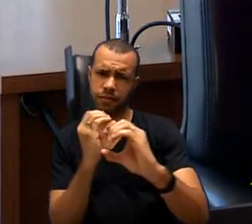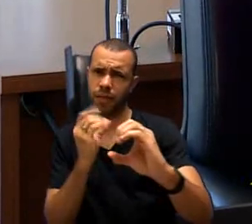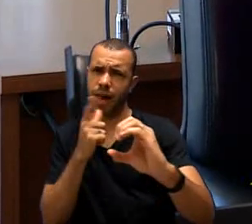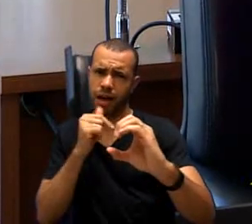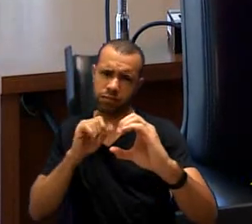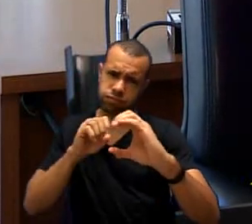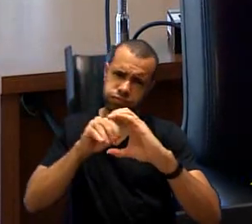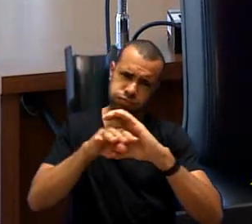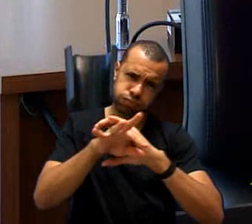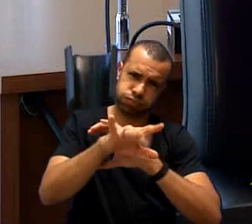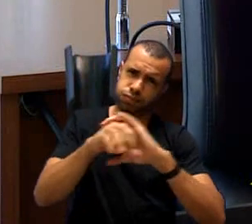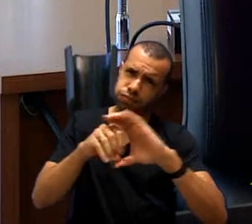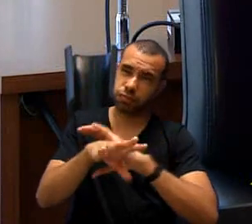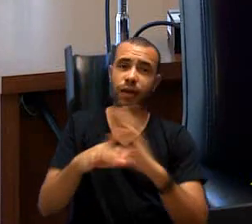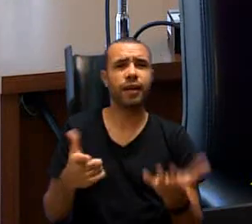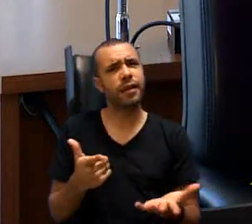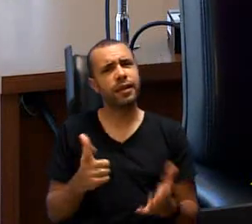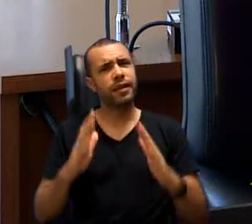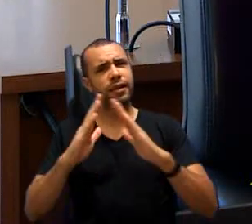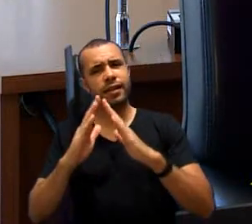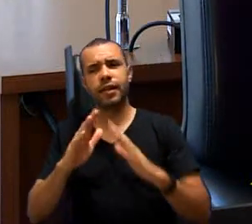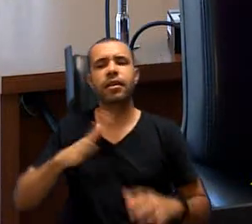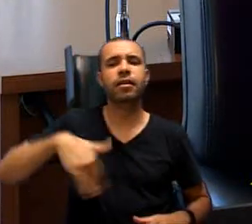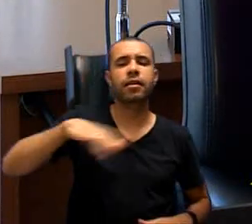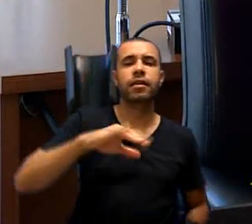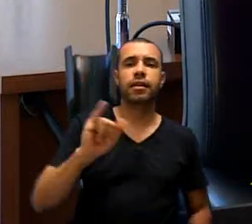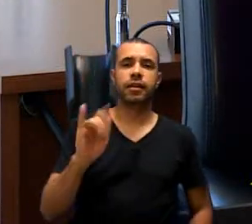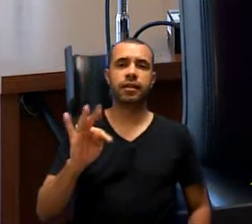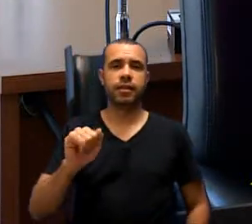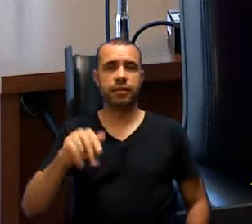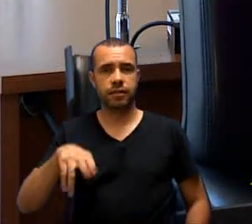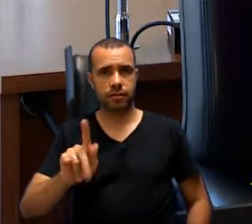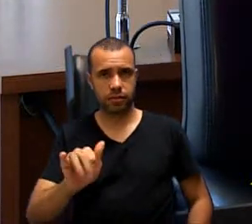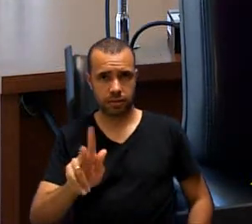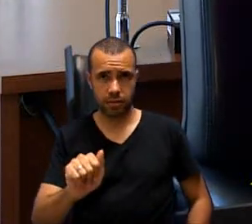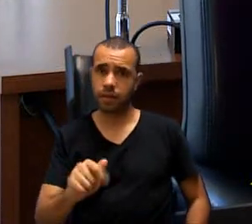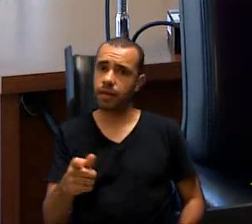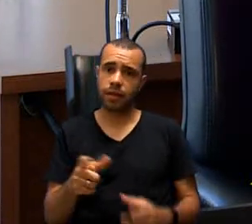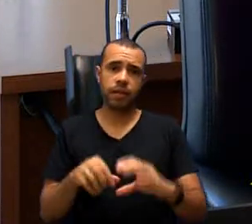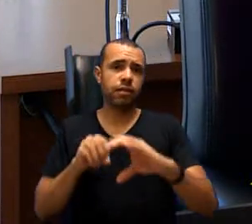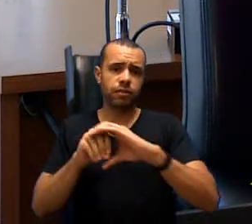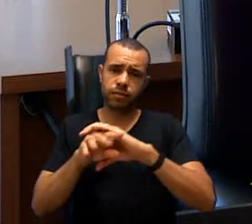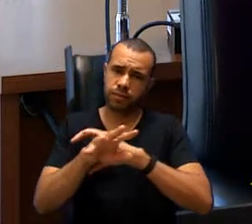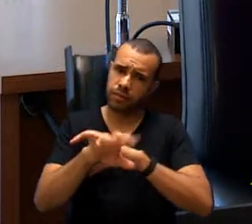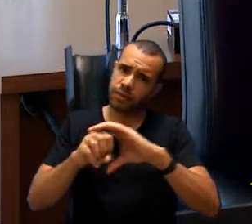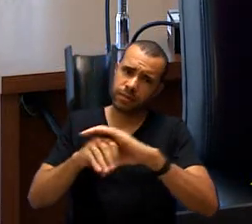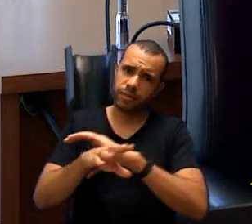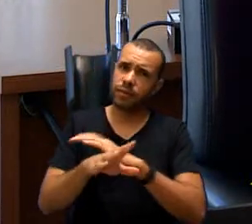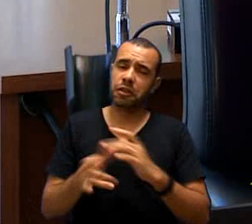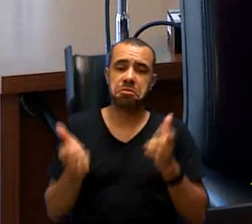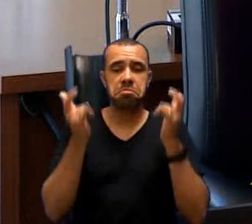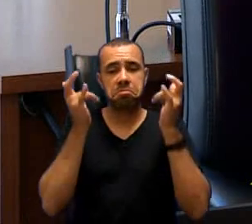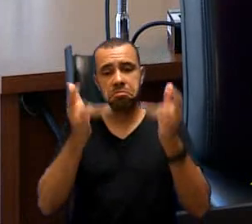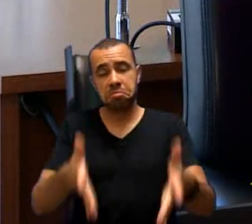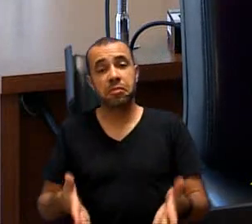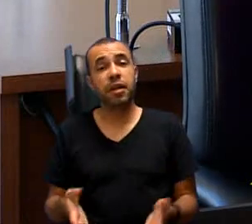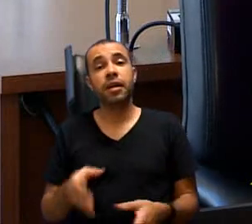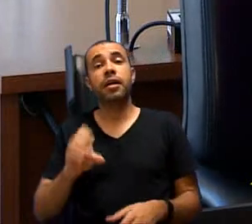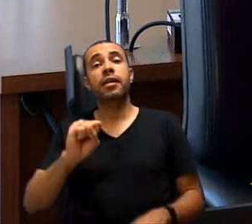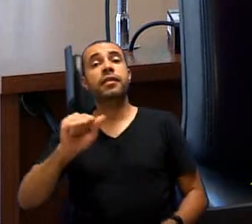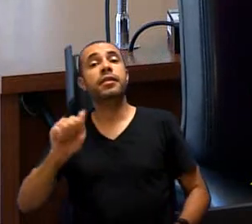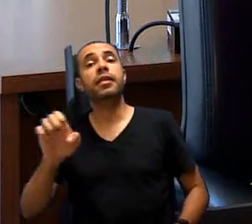estão nas imediações do Itanguá, jogam esgoto, e o SAI nunca deu resposta, sempre disse, ah, não dá para fazer